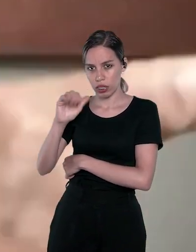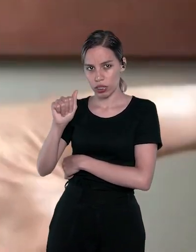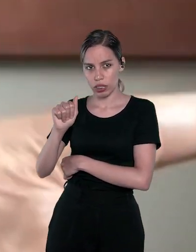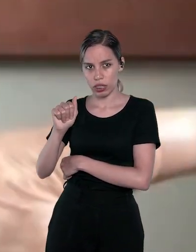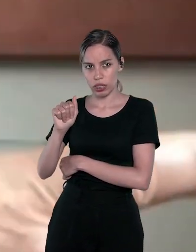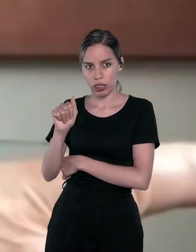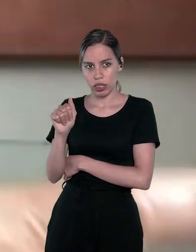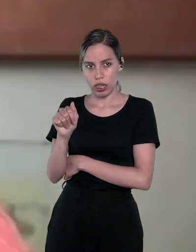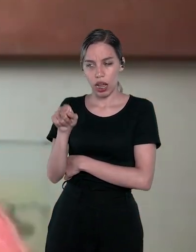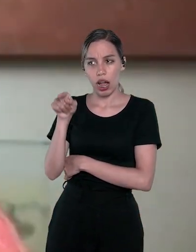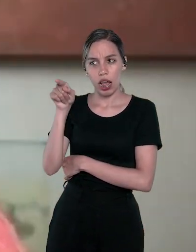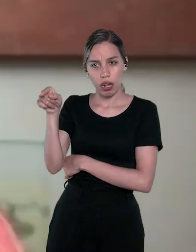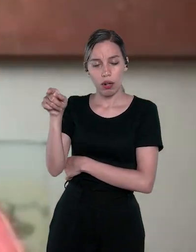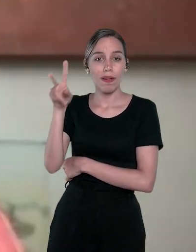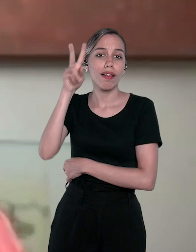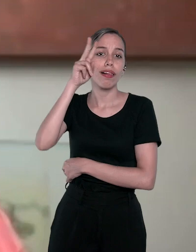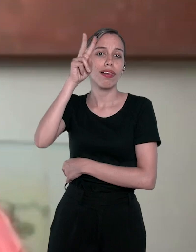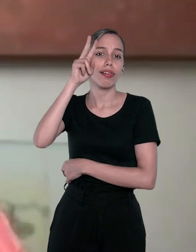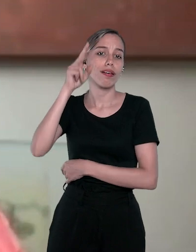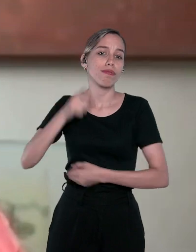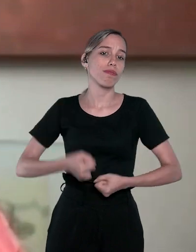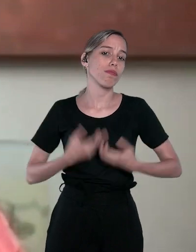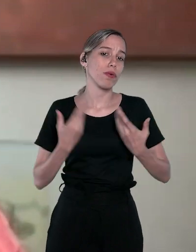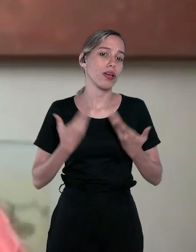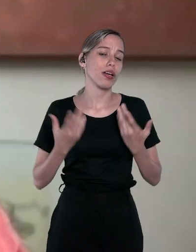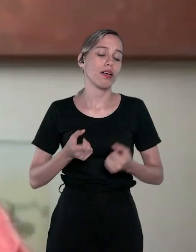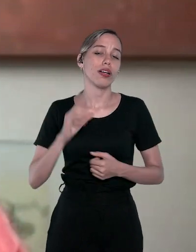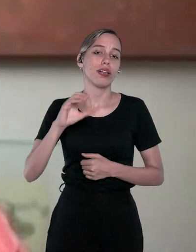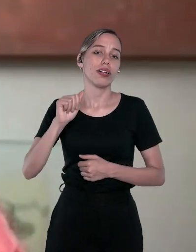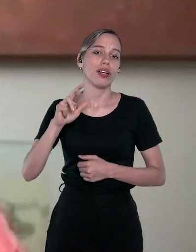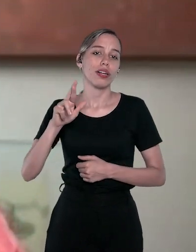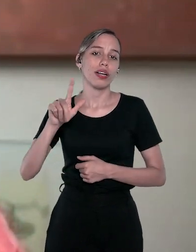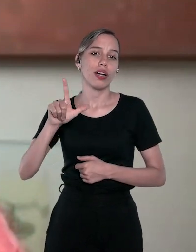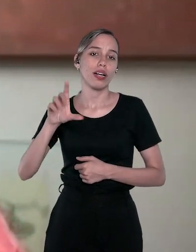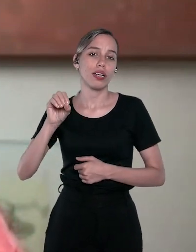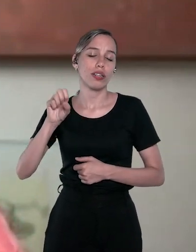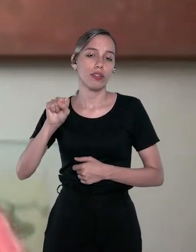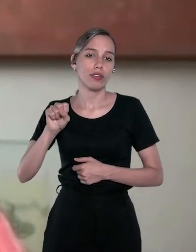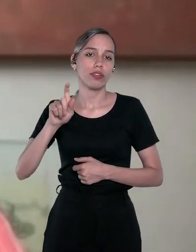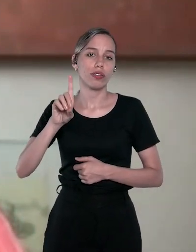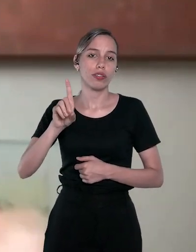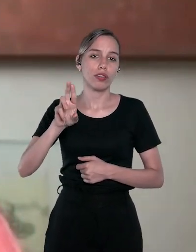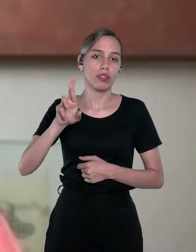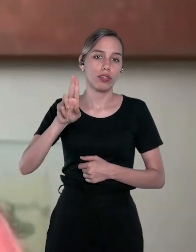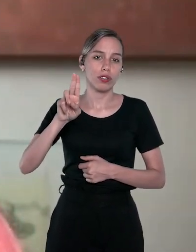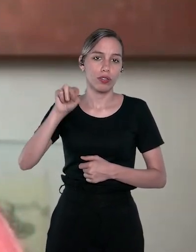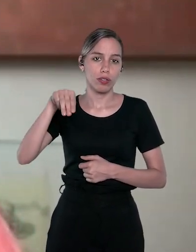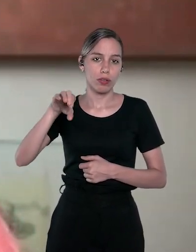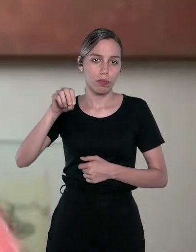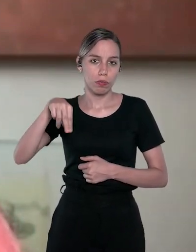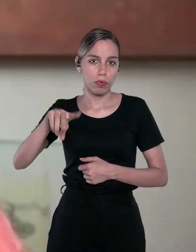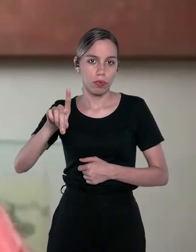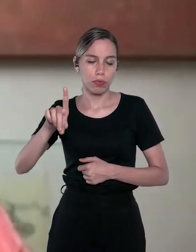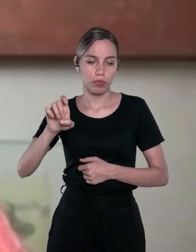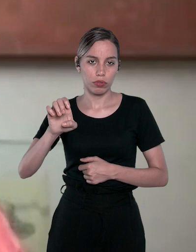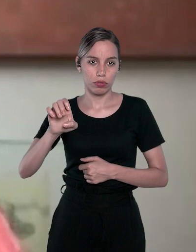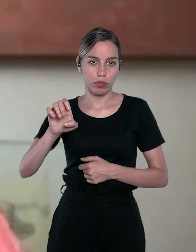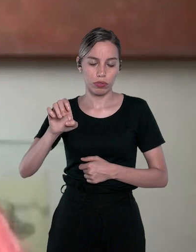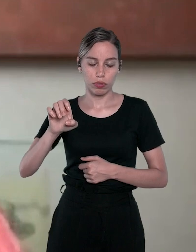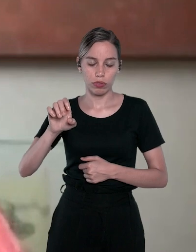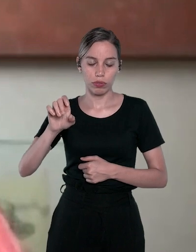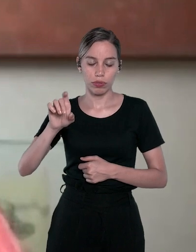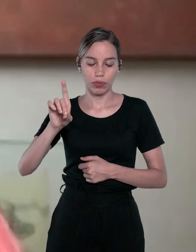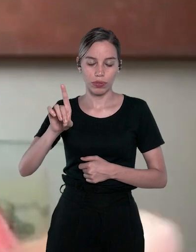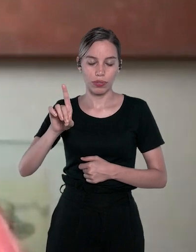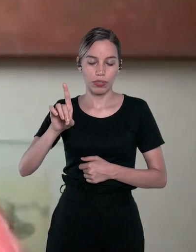Cauê do Carlos Drummond, sabe? É uma serra emblemática